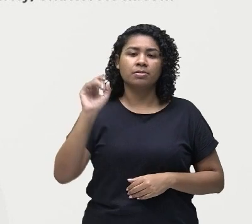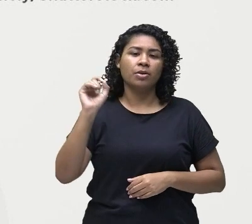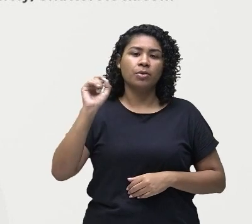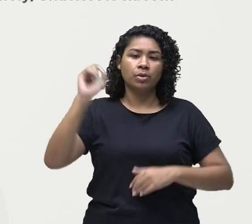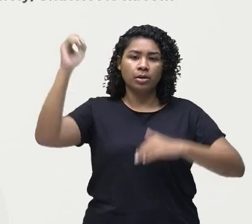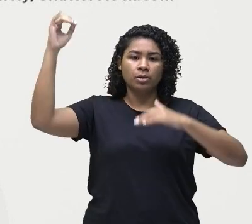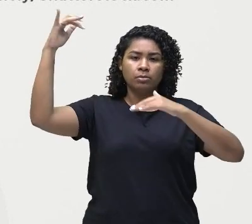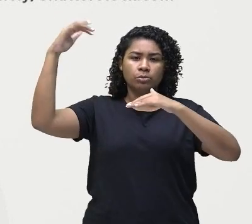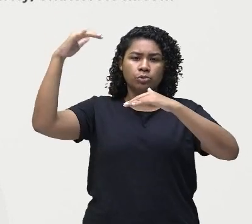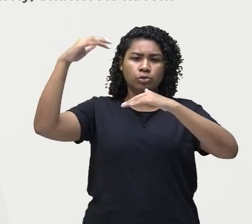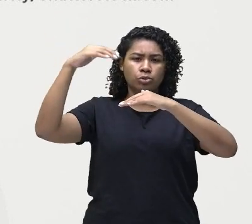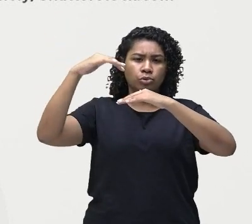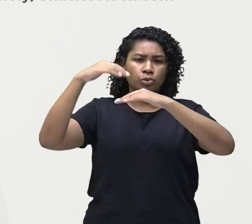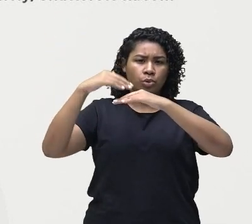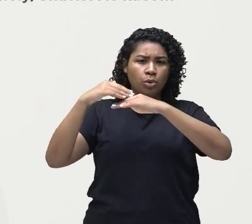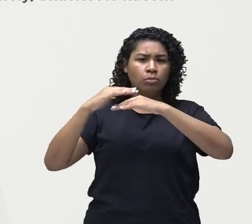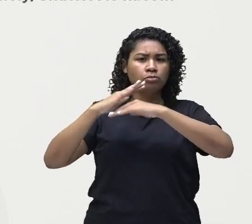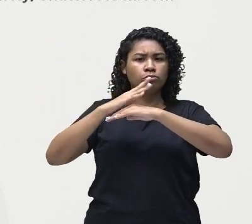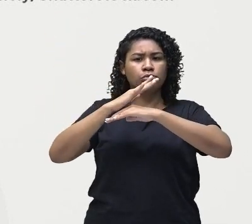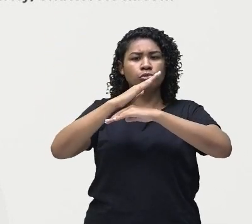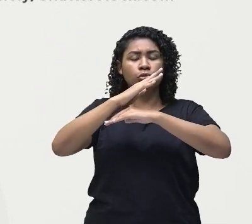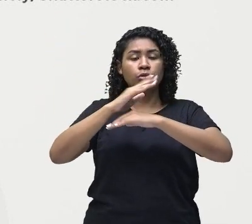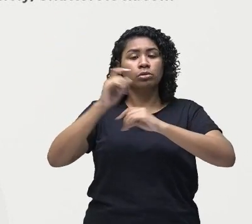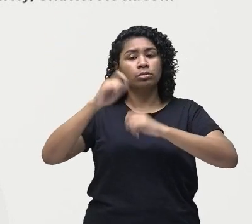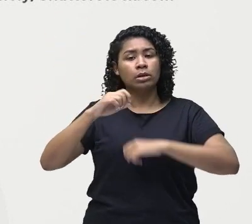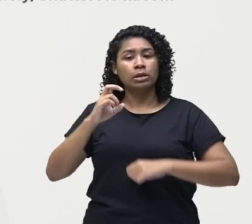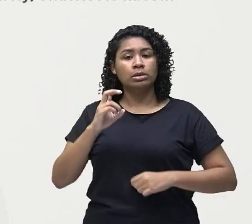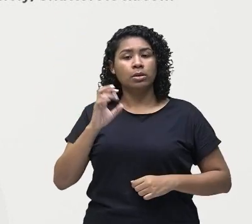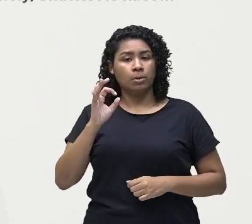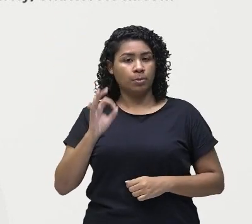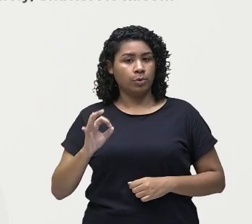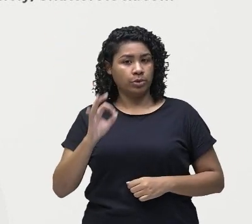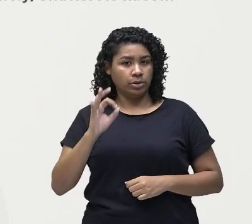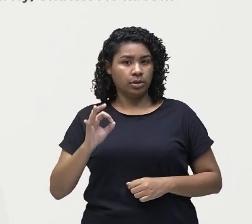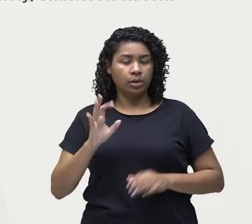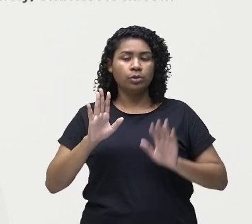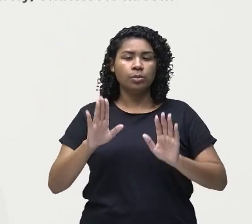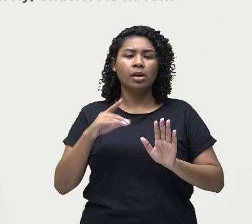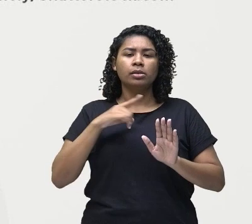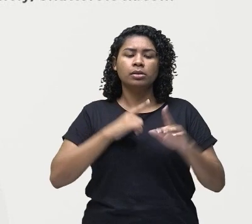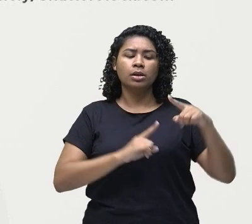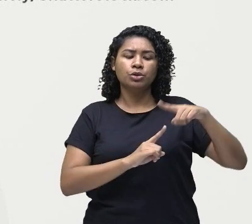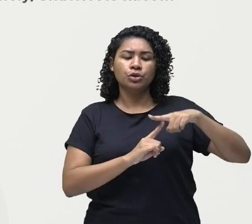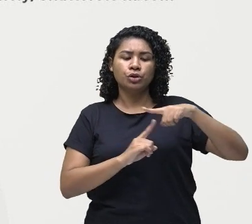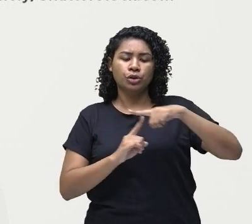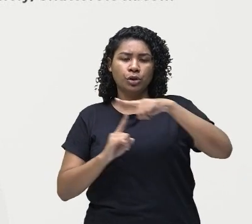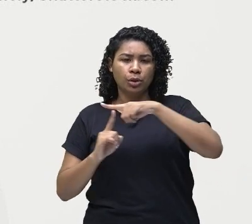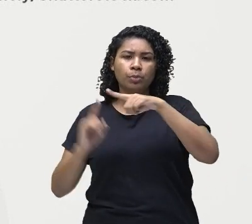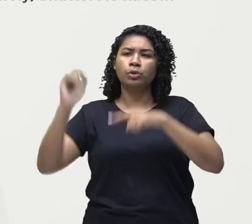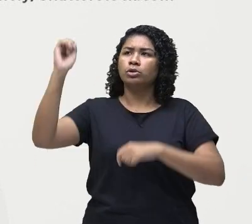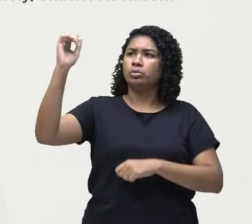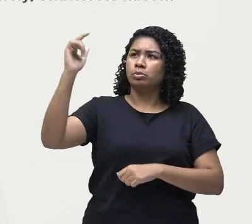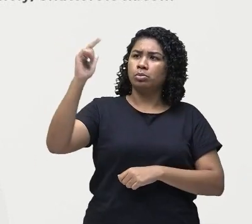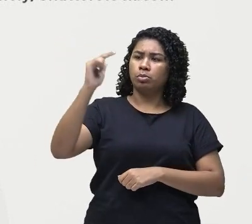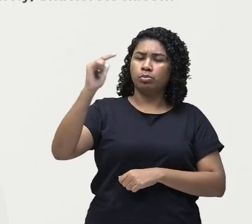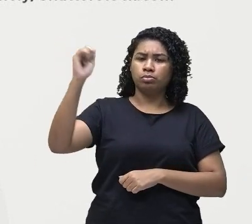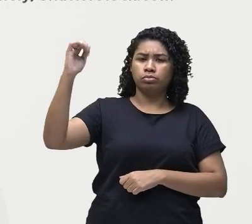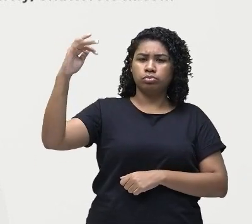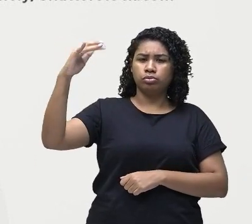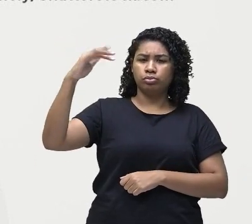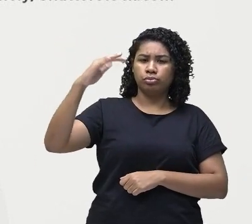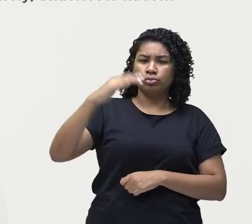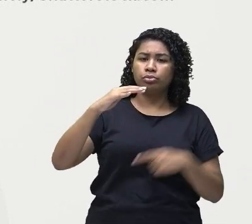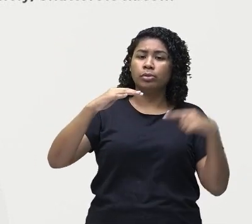apenas 5%. E aí a gente tem a classificação desses raios ultravioletas. Esses